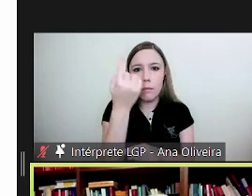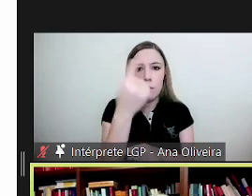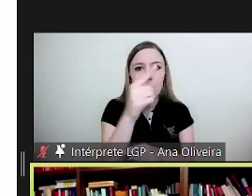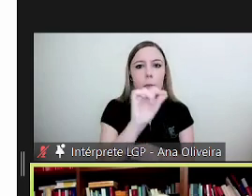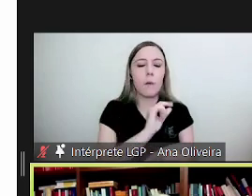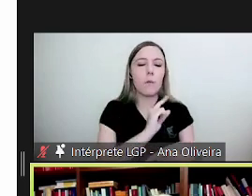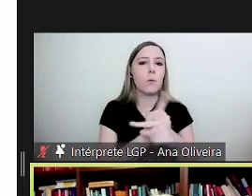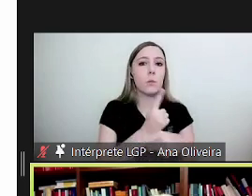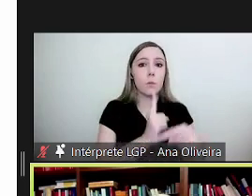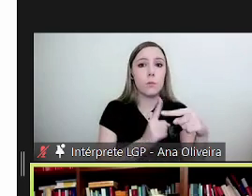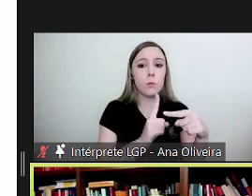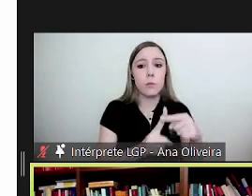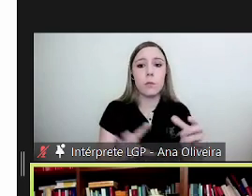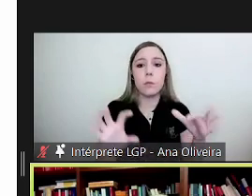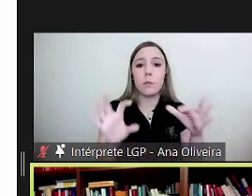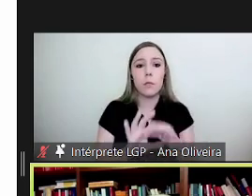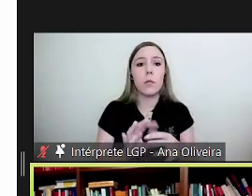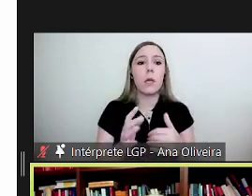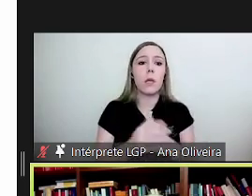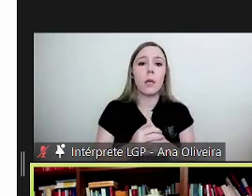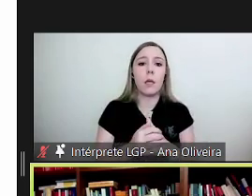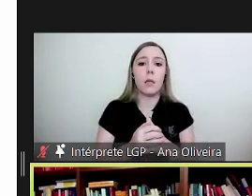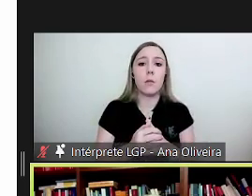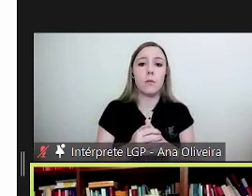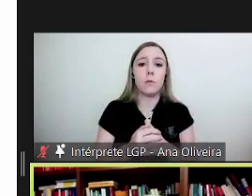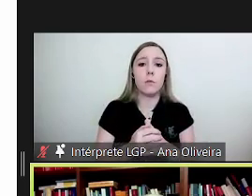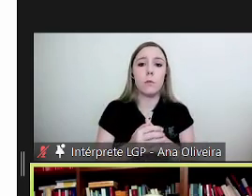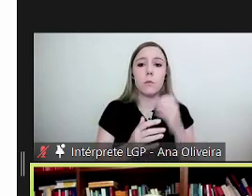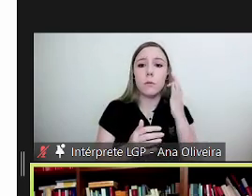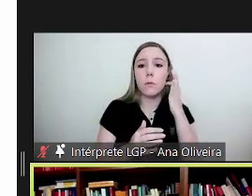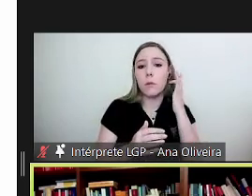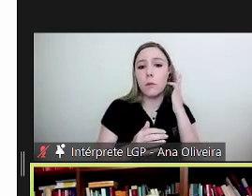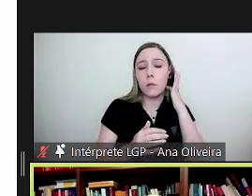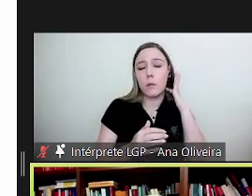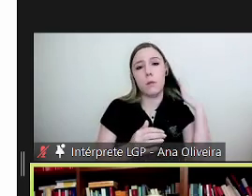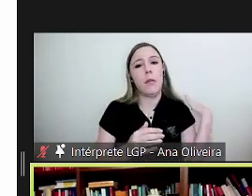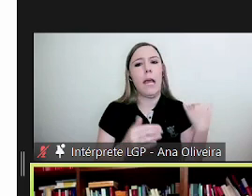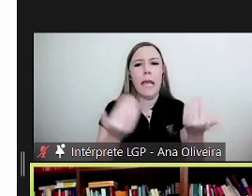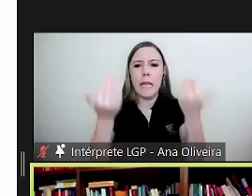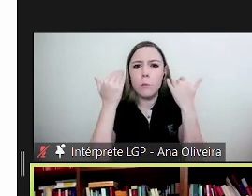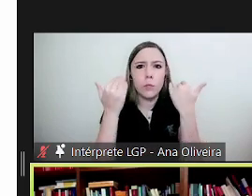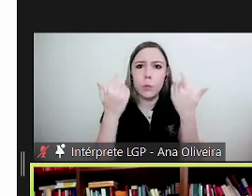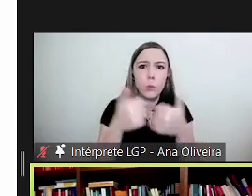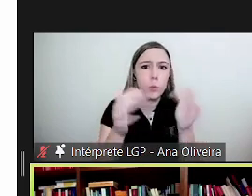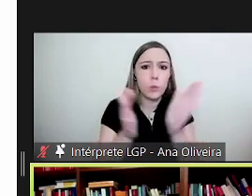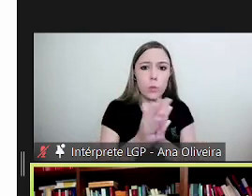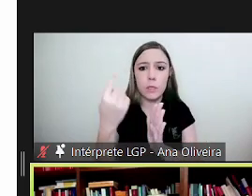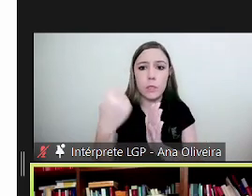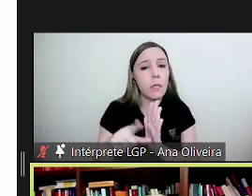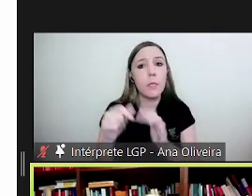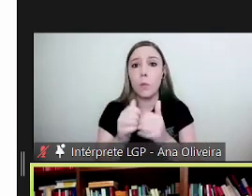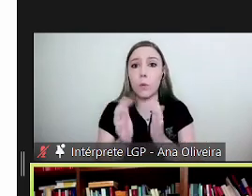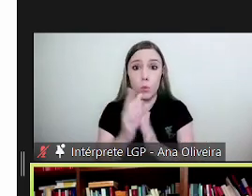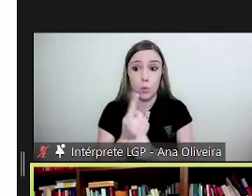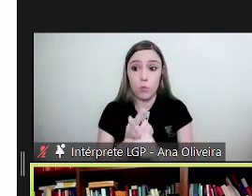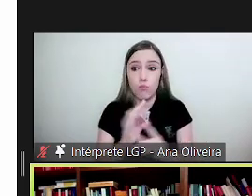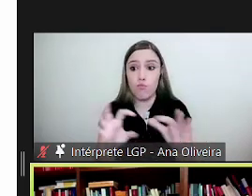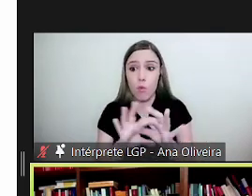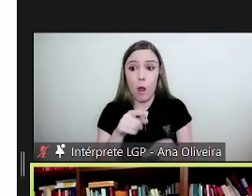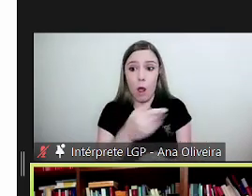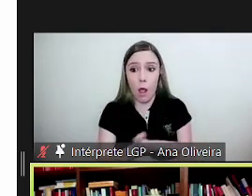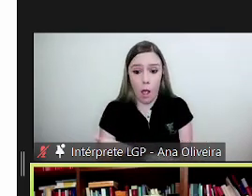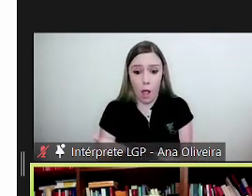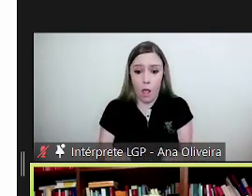acrescidas resultantes da interoperabilidade, dos portais abertos de dados, dos procedimentos em linha, mas